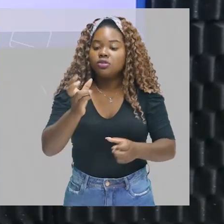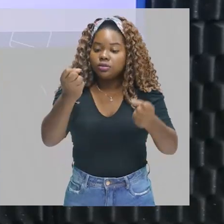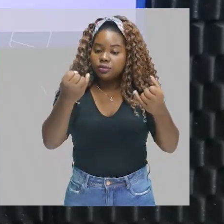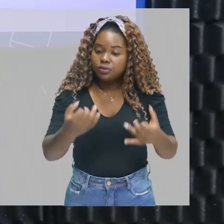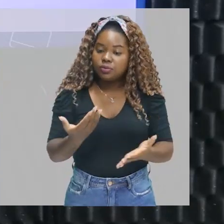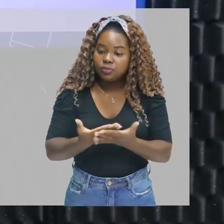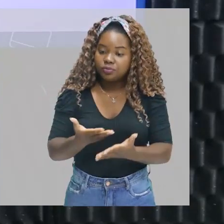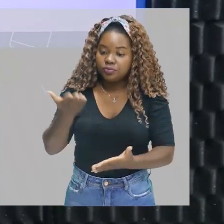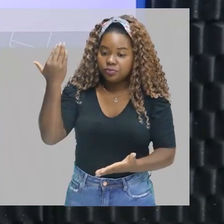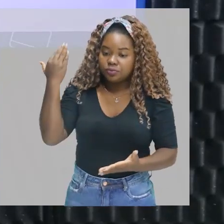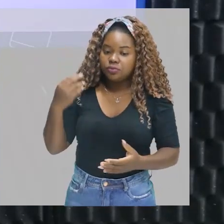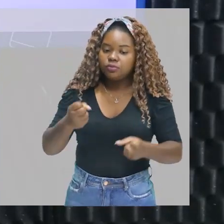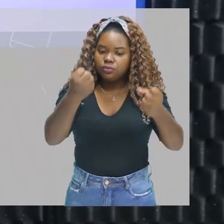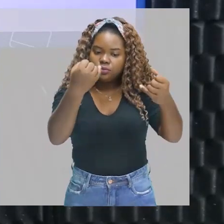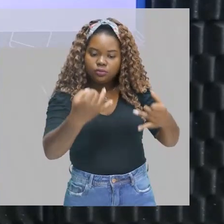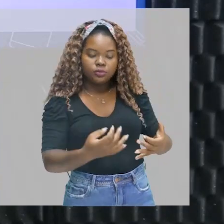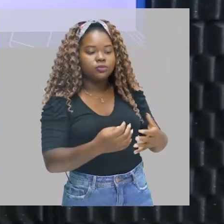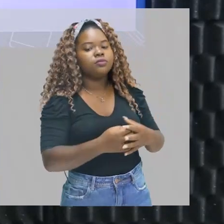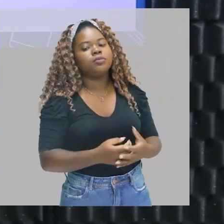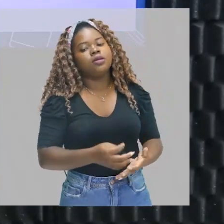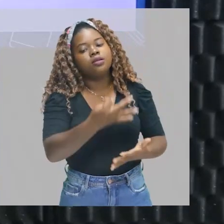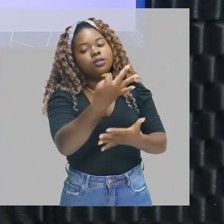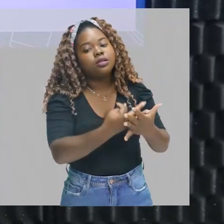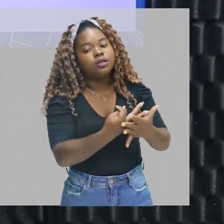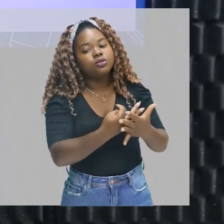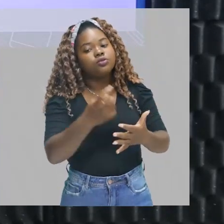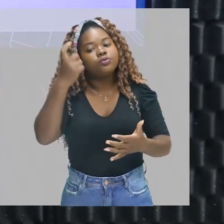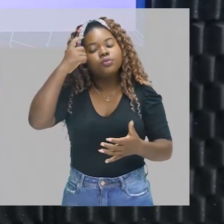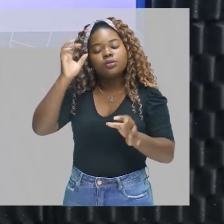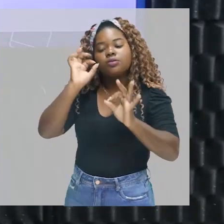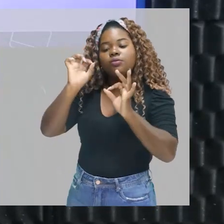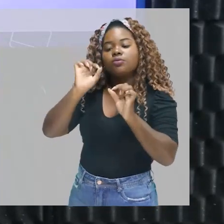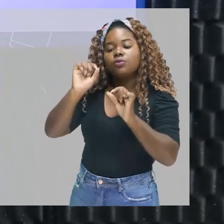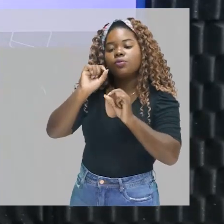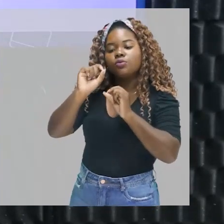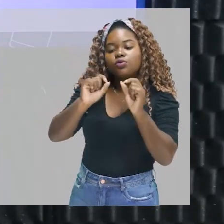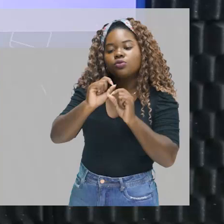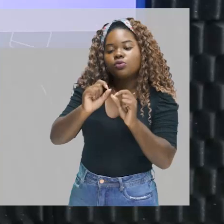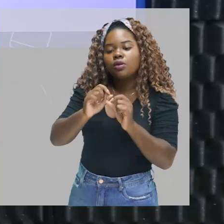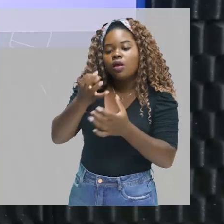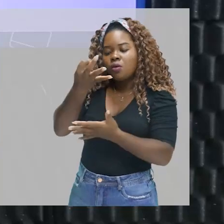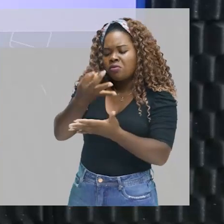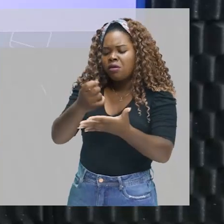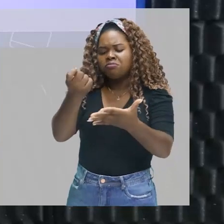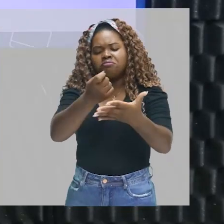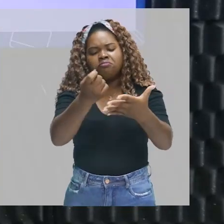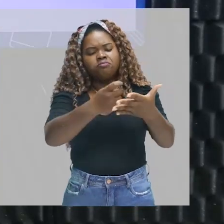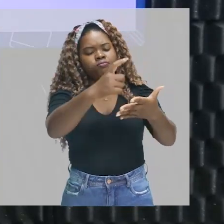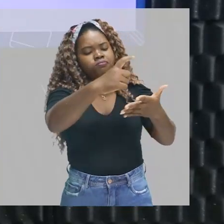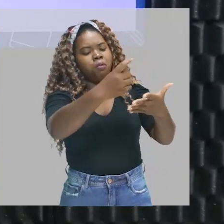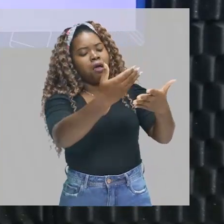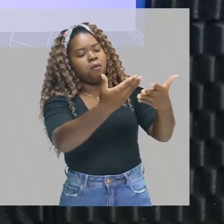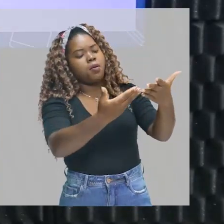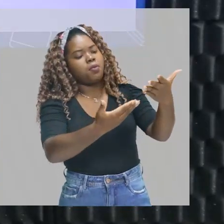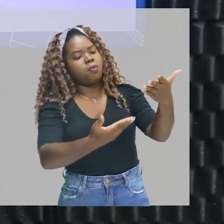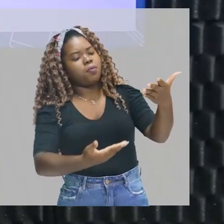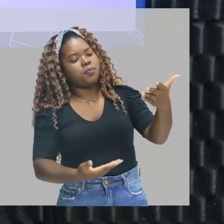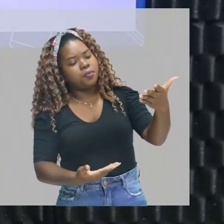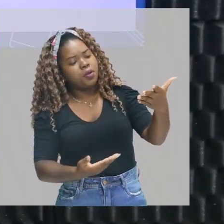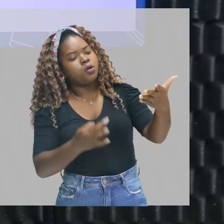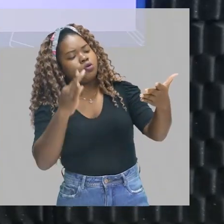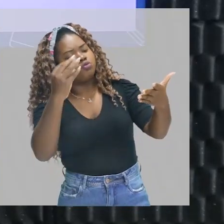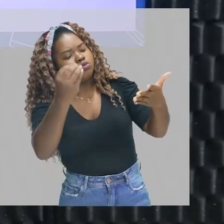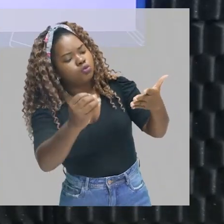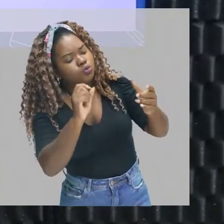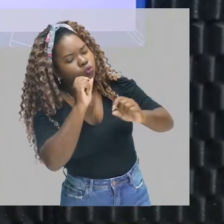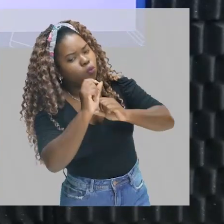em textos, logo nos vem à mente o quê? Aquele texto todo escrito, né? Um texto maior, com